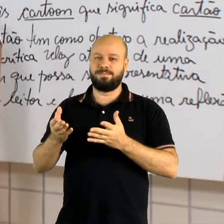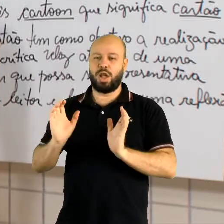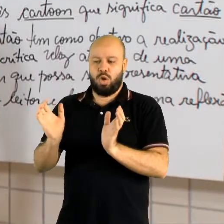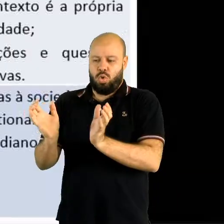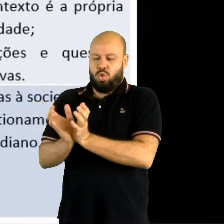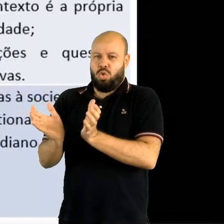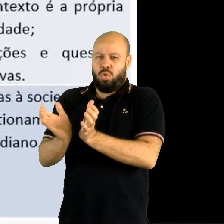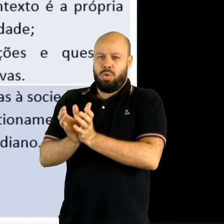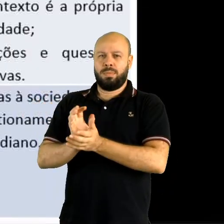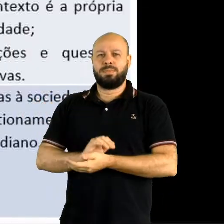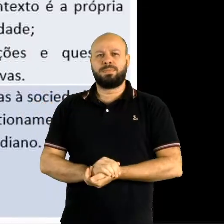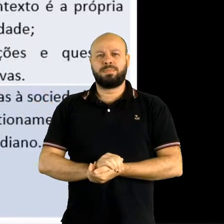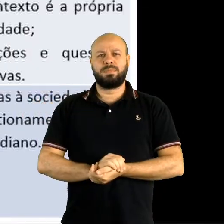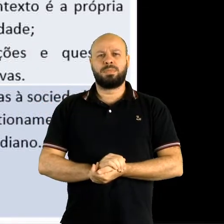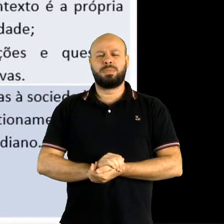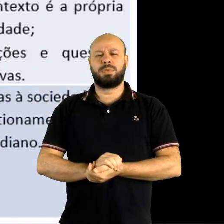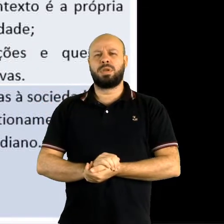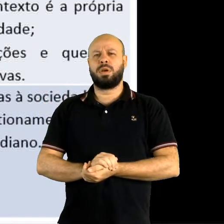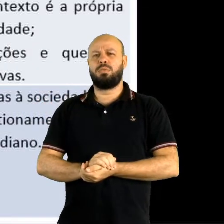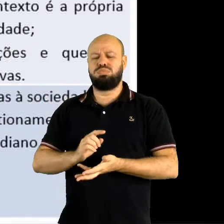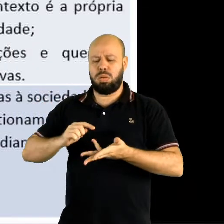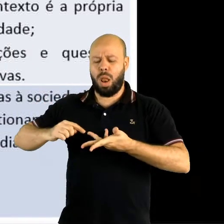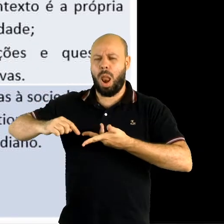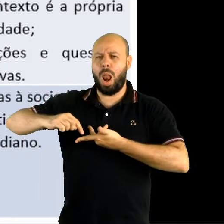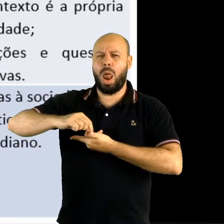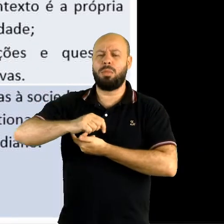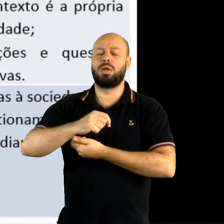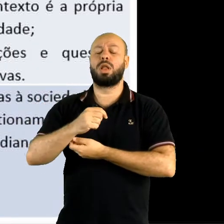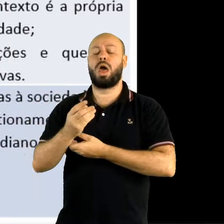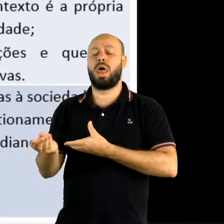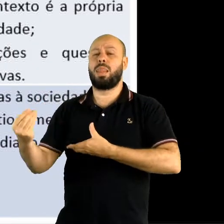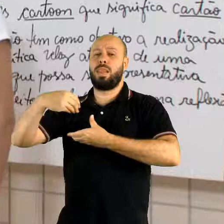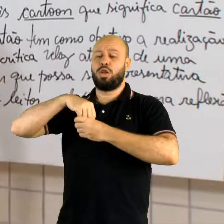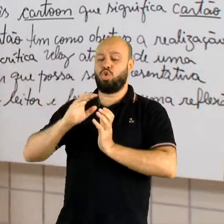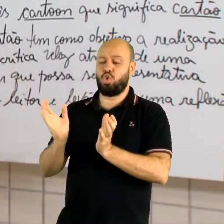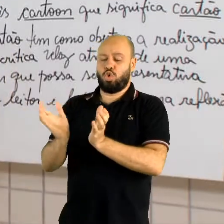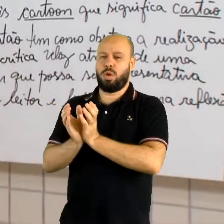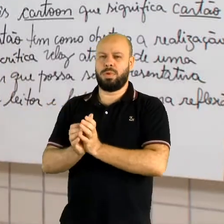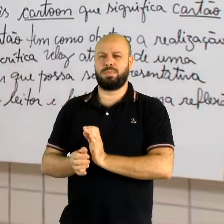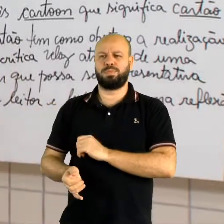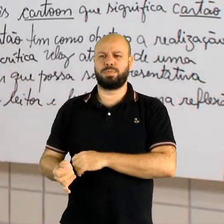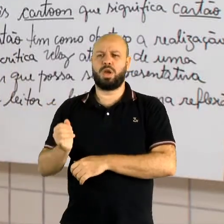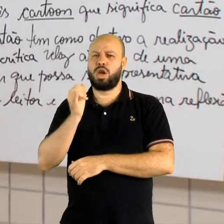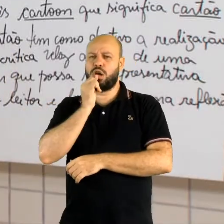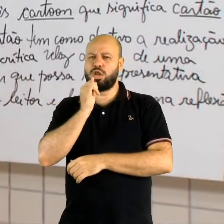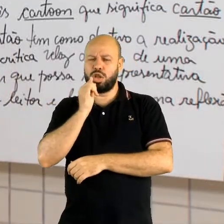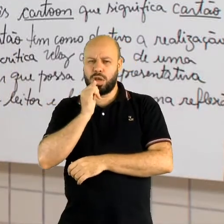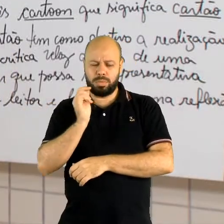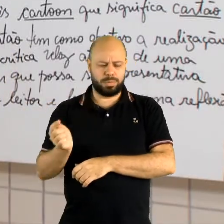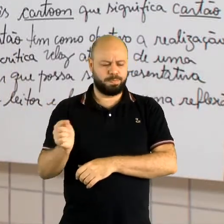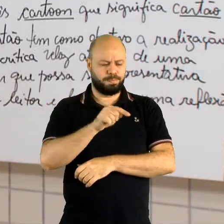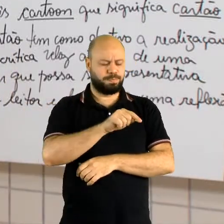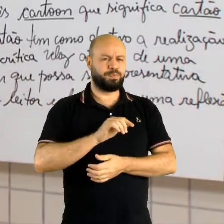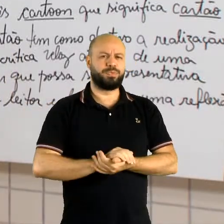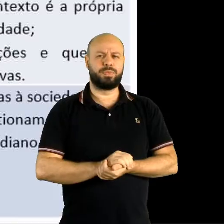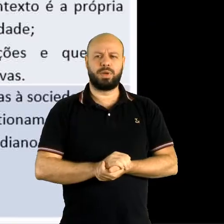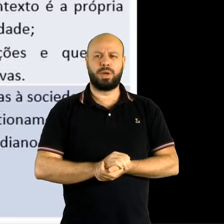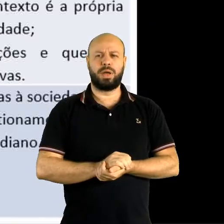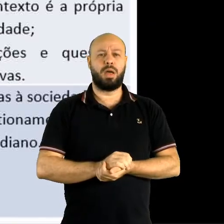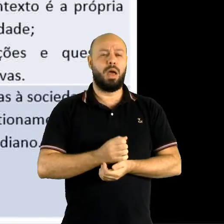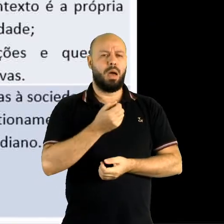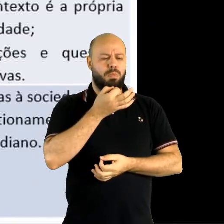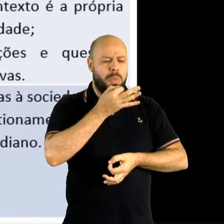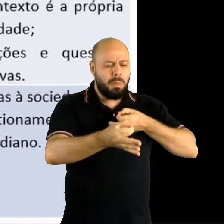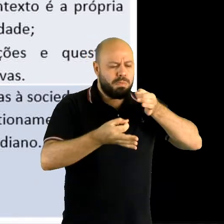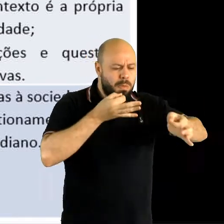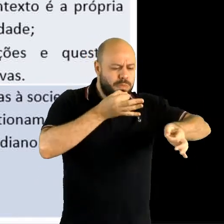coletivo. Situações e questões coletivas. Exemplos de charge. Faz muitas